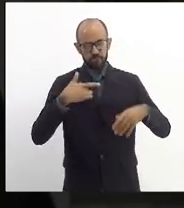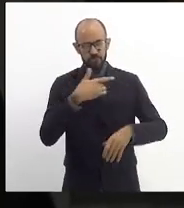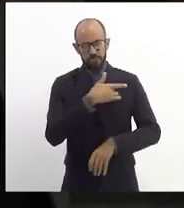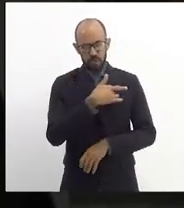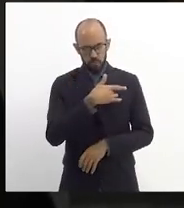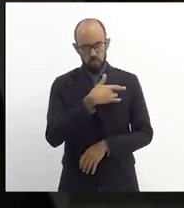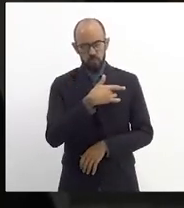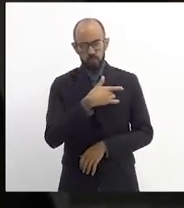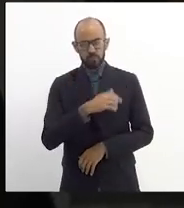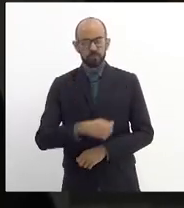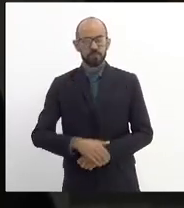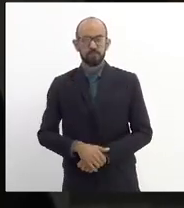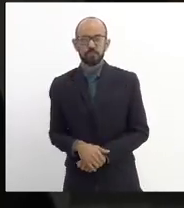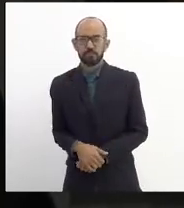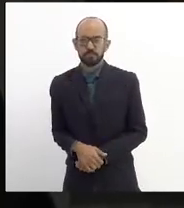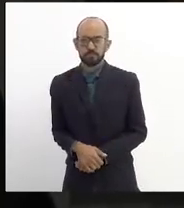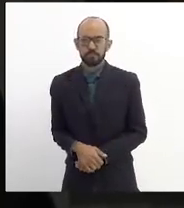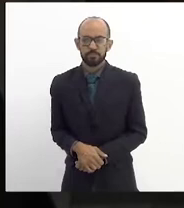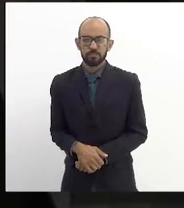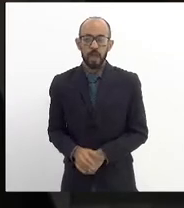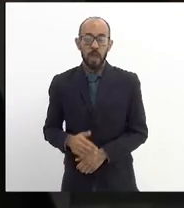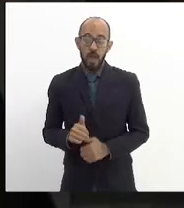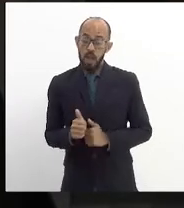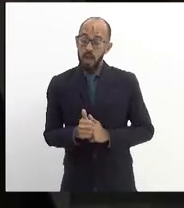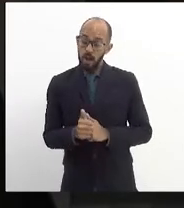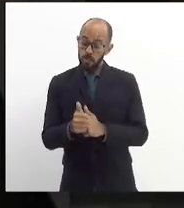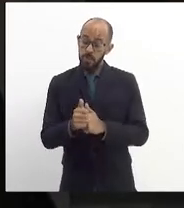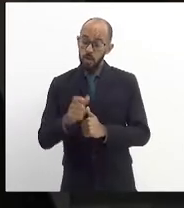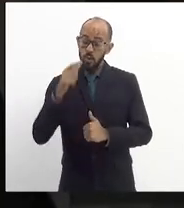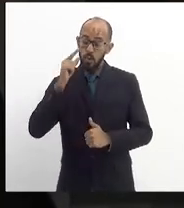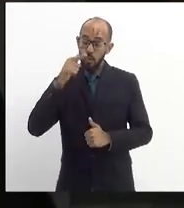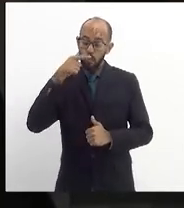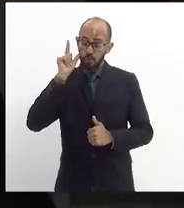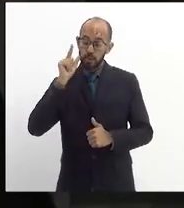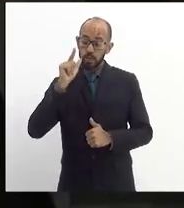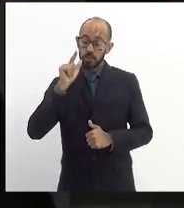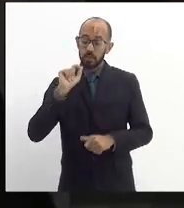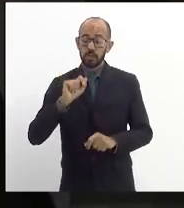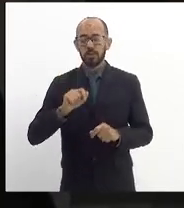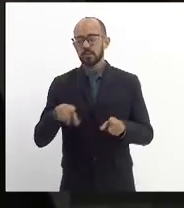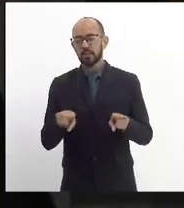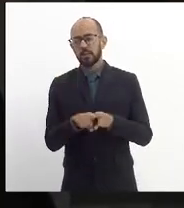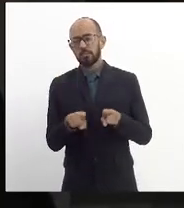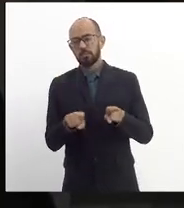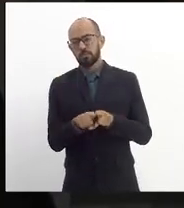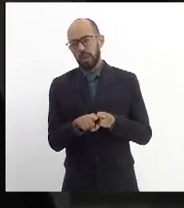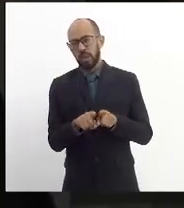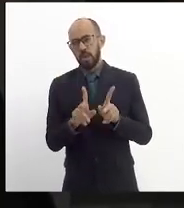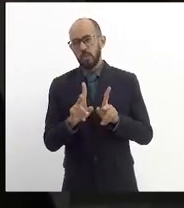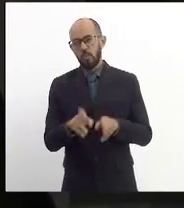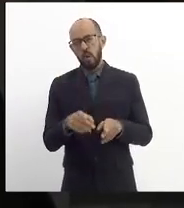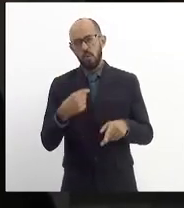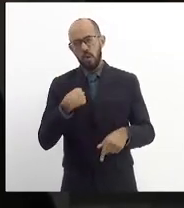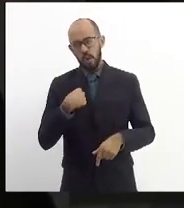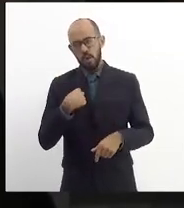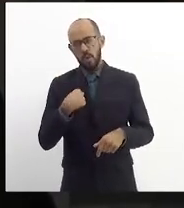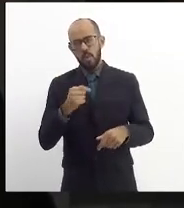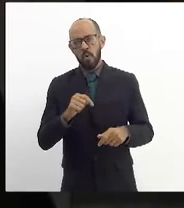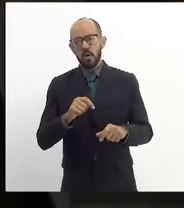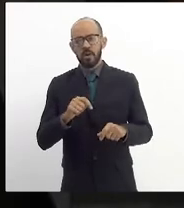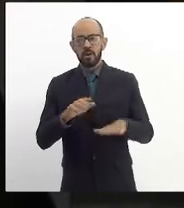seguramente acompanhou no dia de ontem e também como eu deve